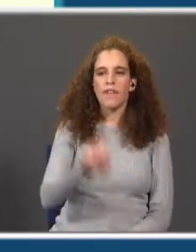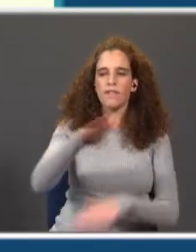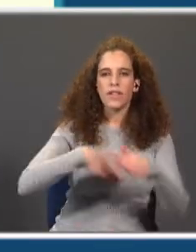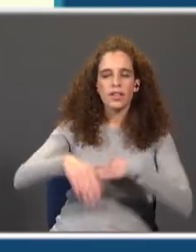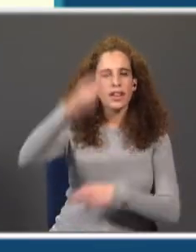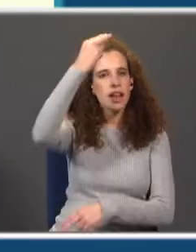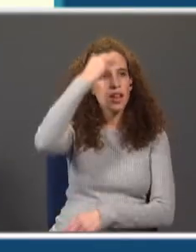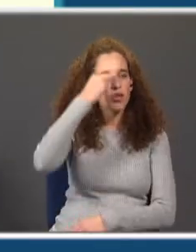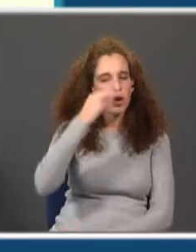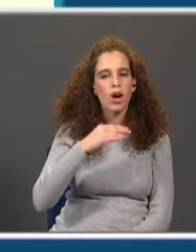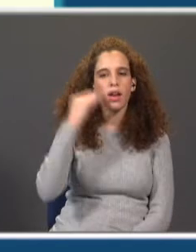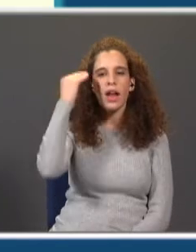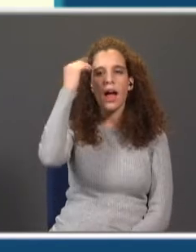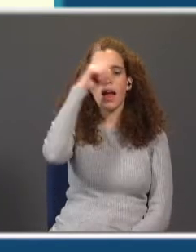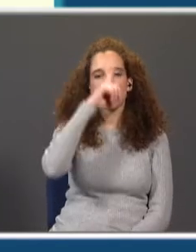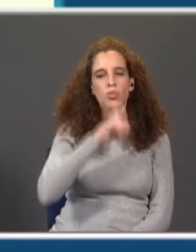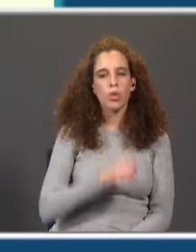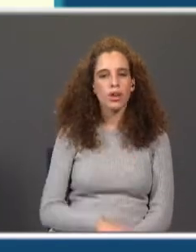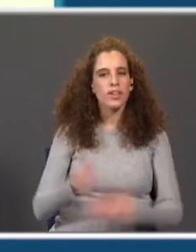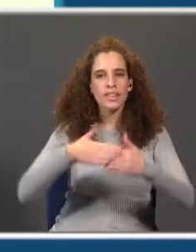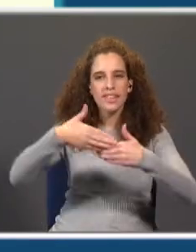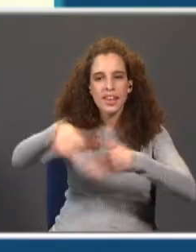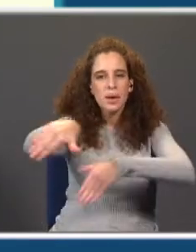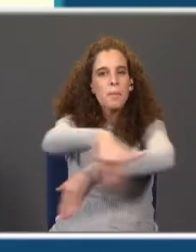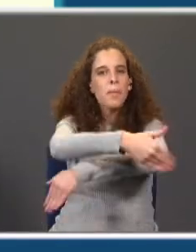nossa cultura sair para a rua.